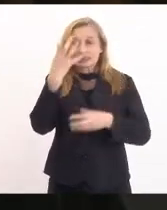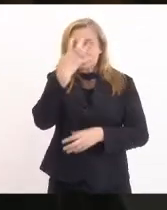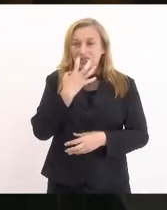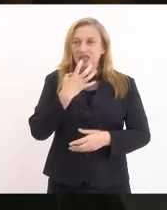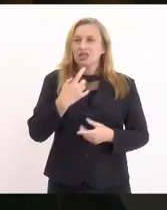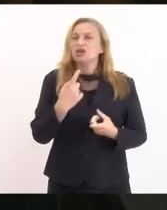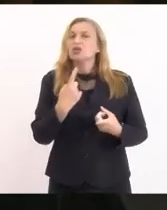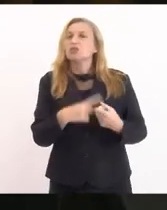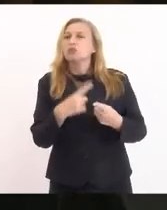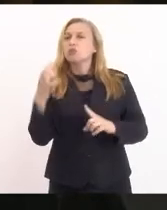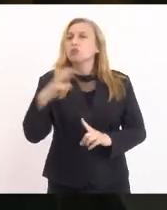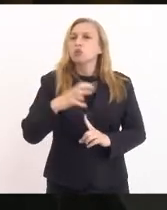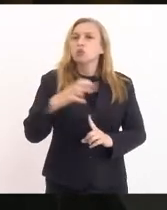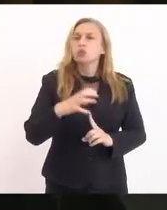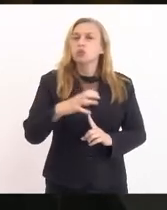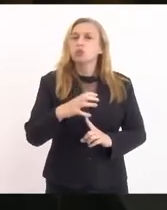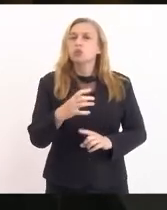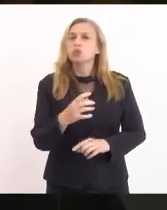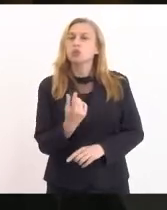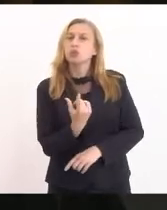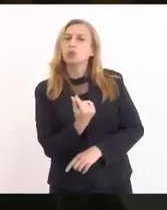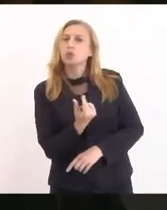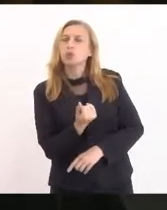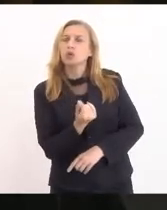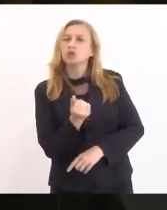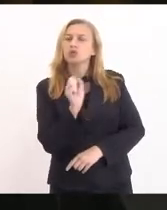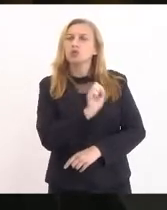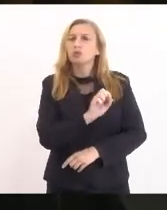O preço do barril do petróleo disparou.